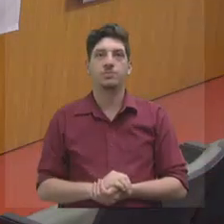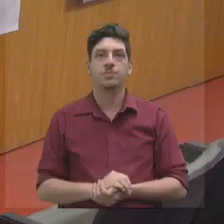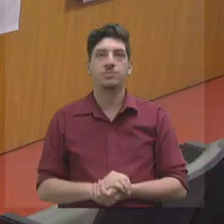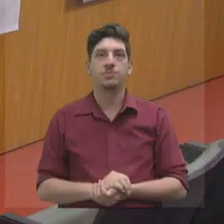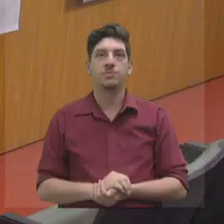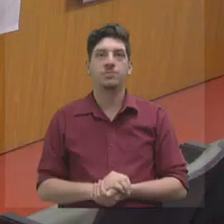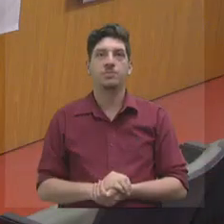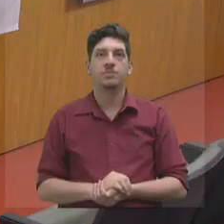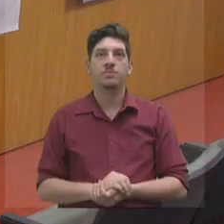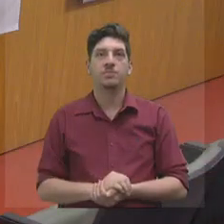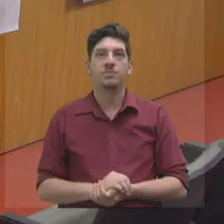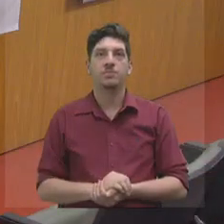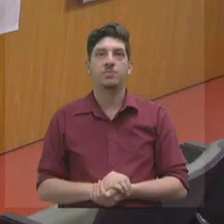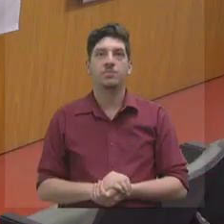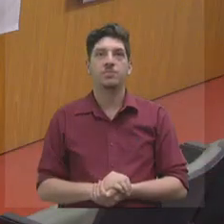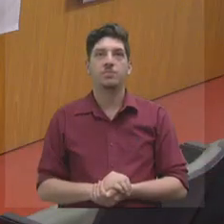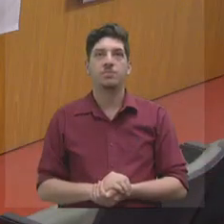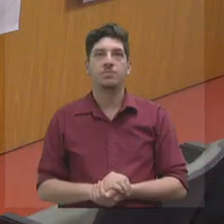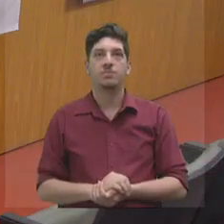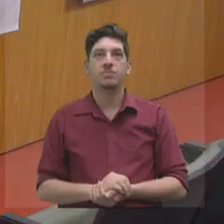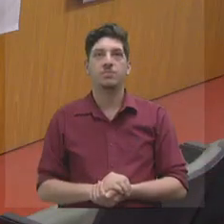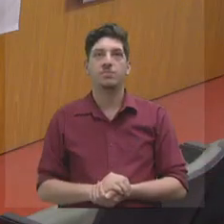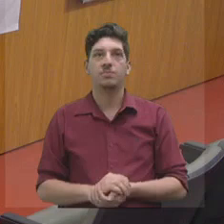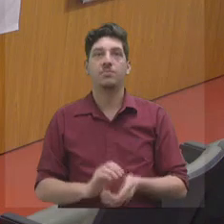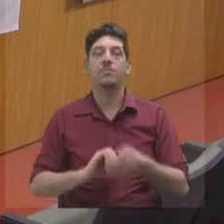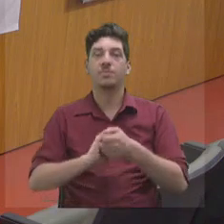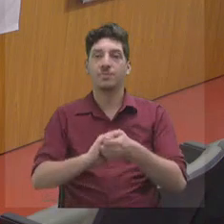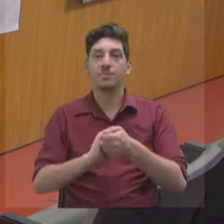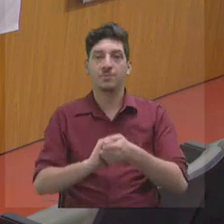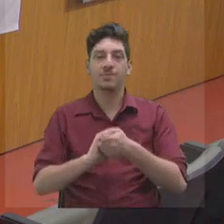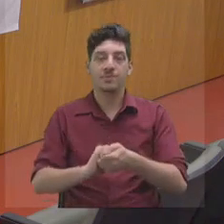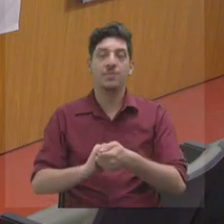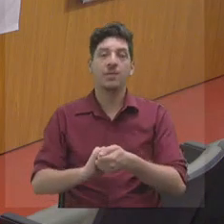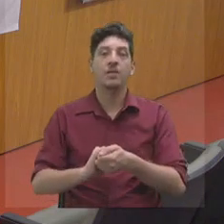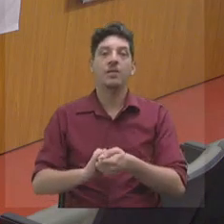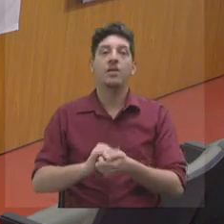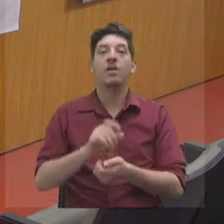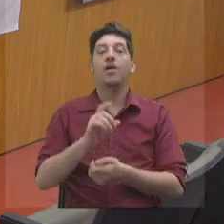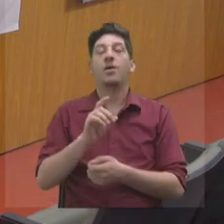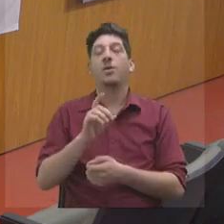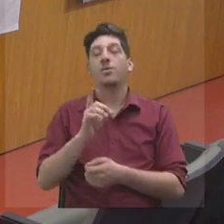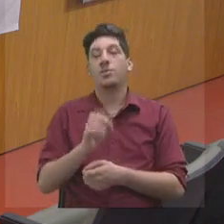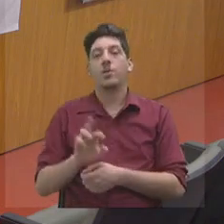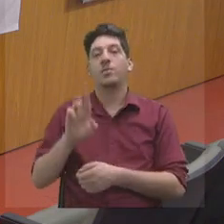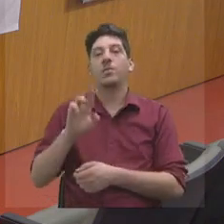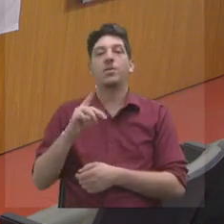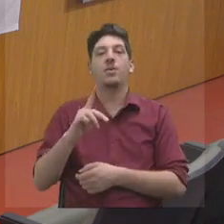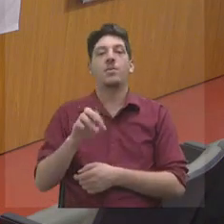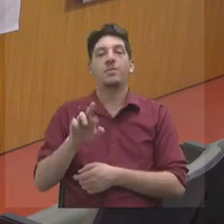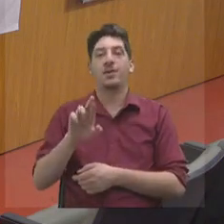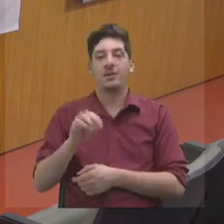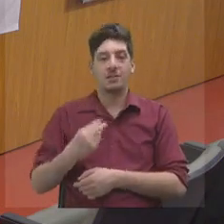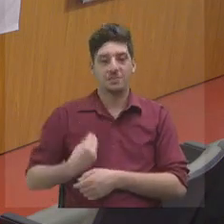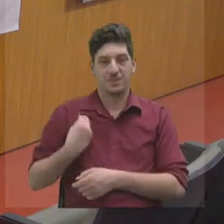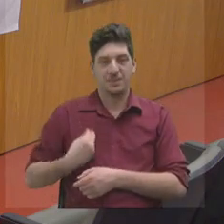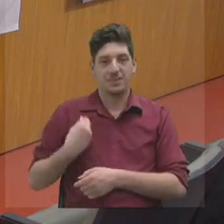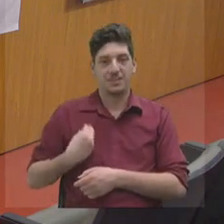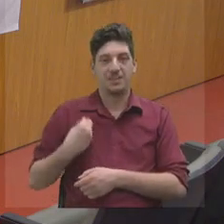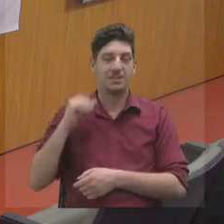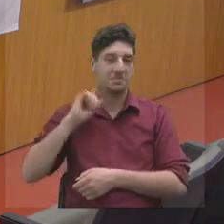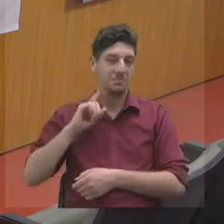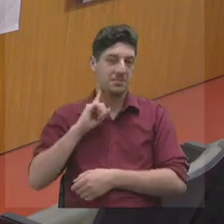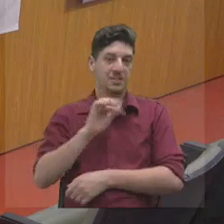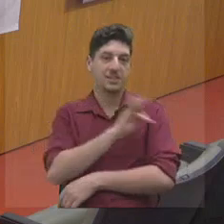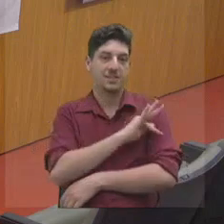eu quero que cumprimentar Doutor Pedro Bruno Presente aqui domina fiscaliza cumprimentar todos os deputados